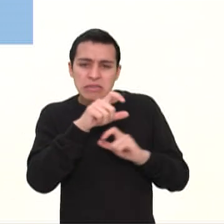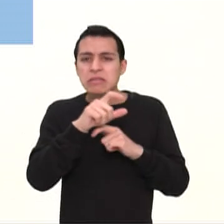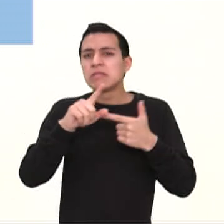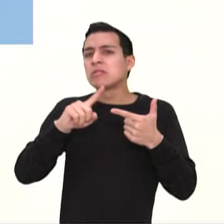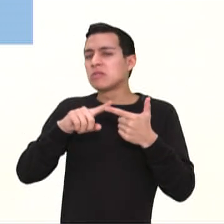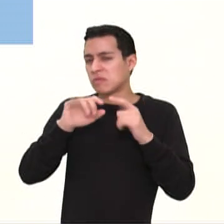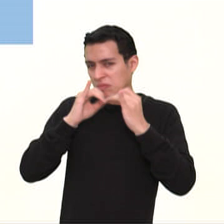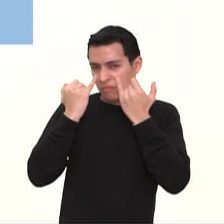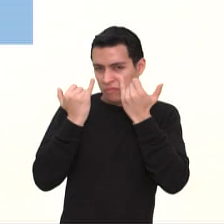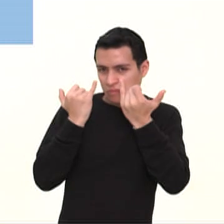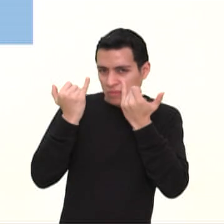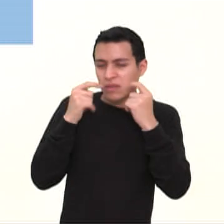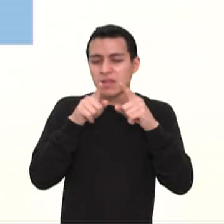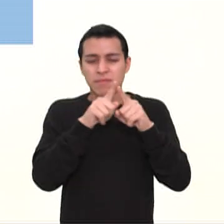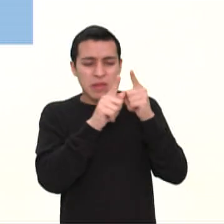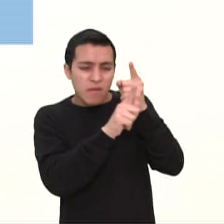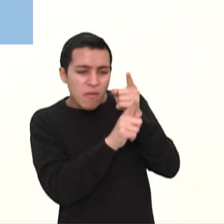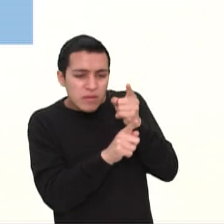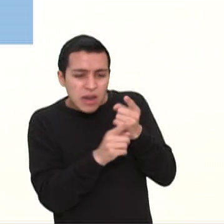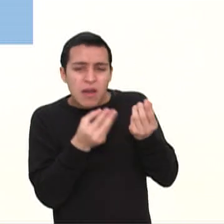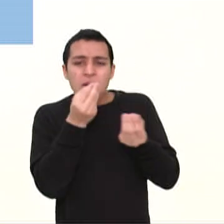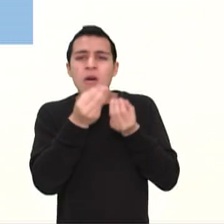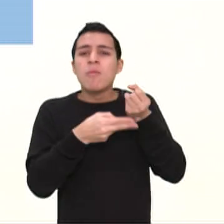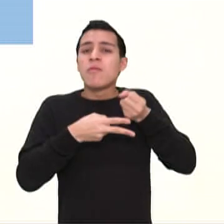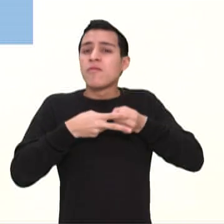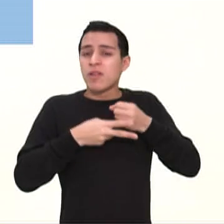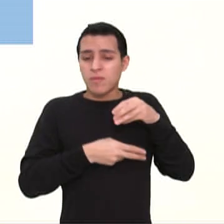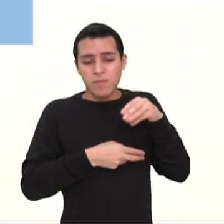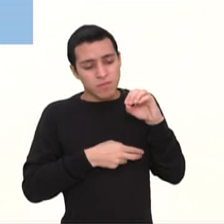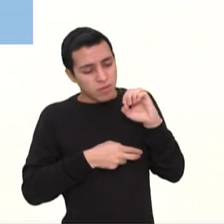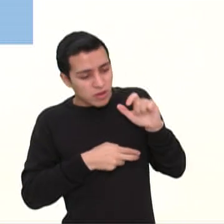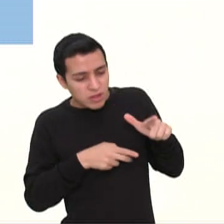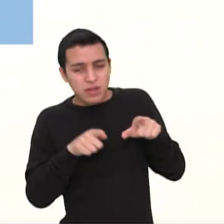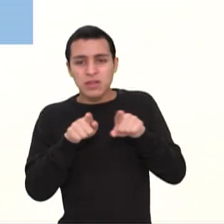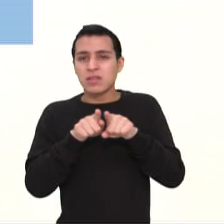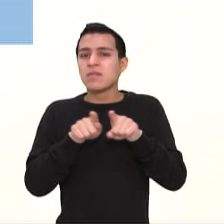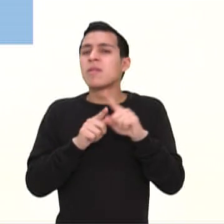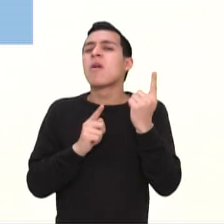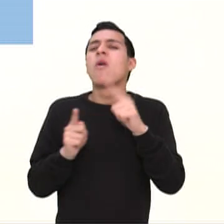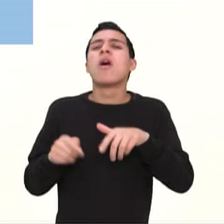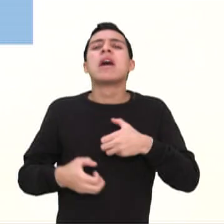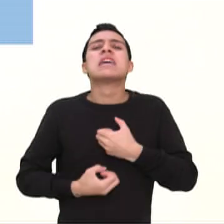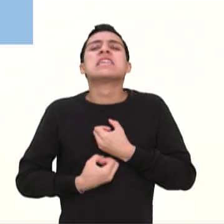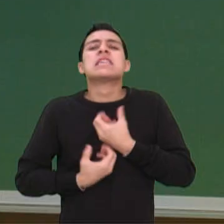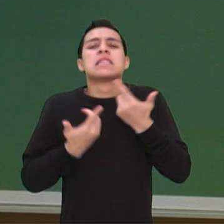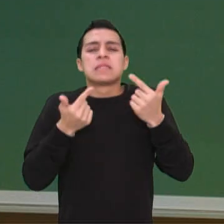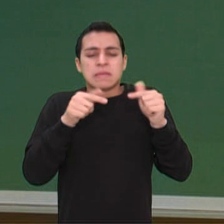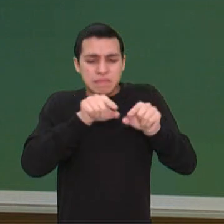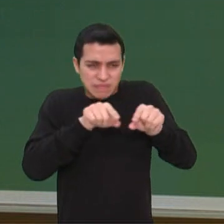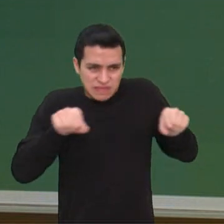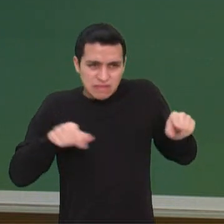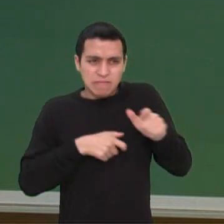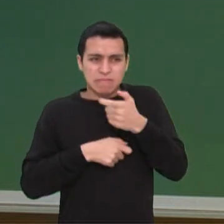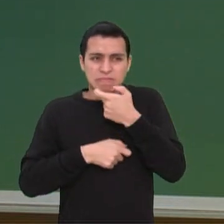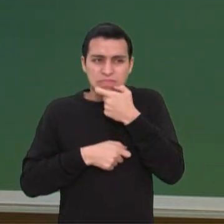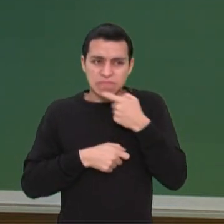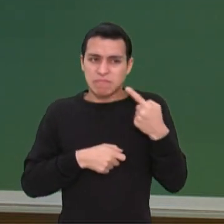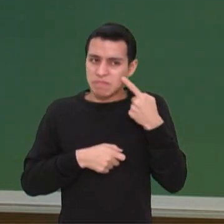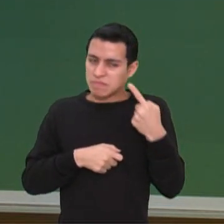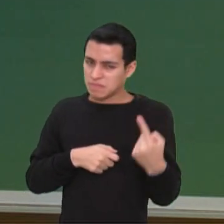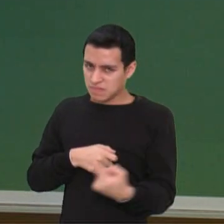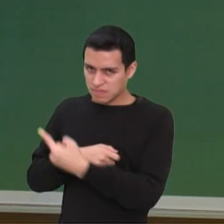modais, may, might, could, e a expressão kind of, um tipo de. Ela